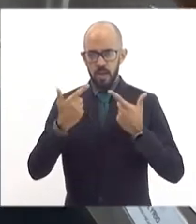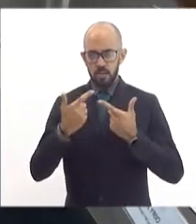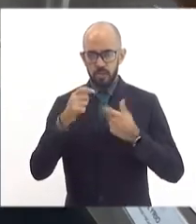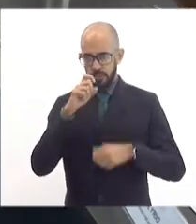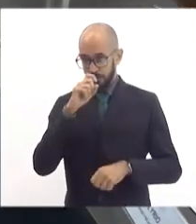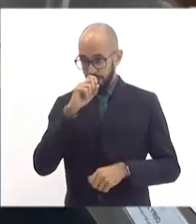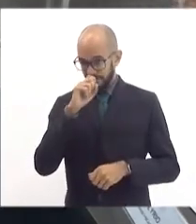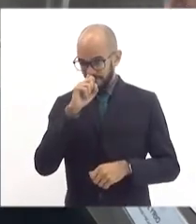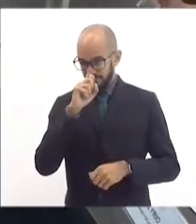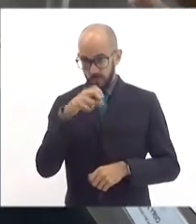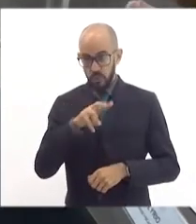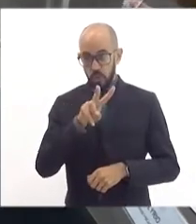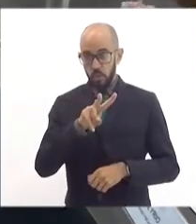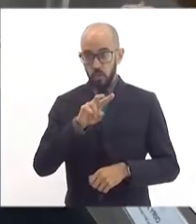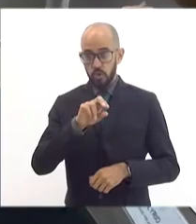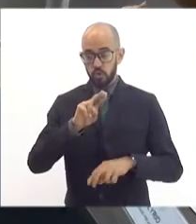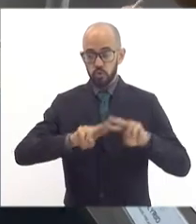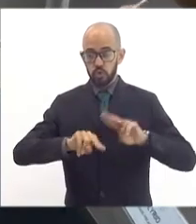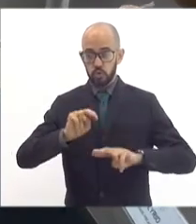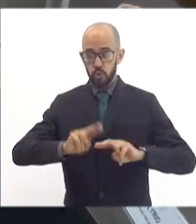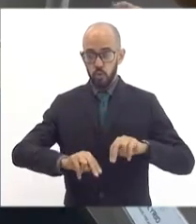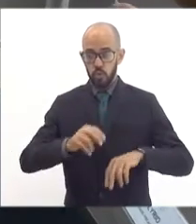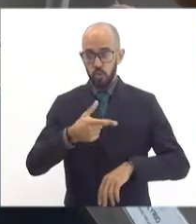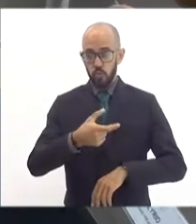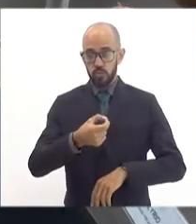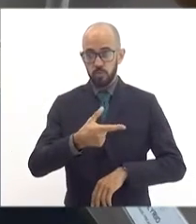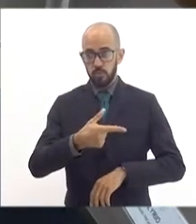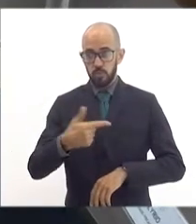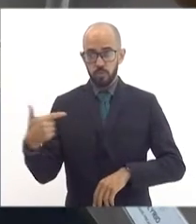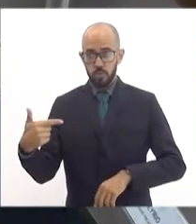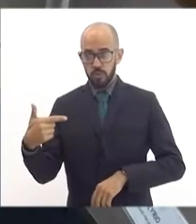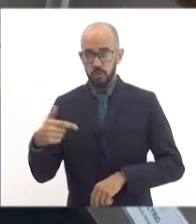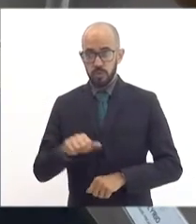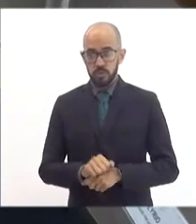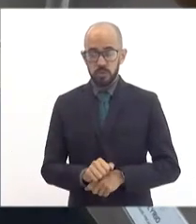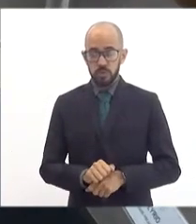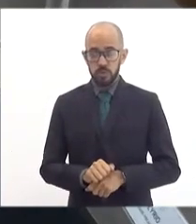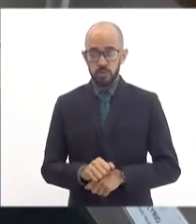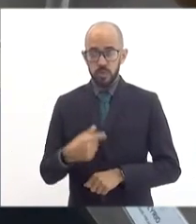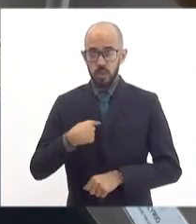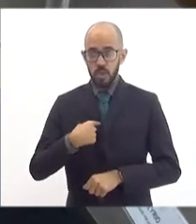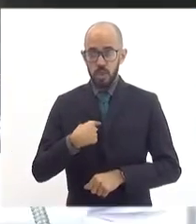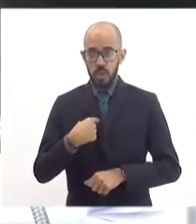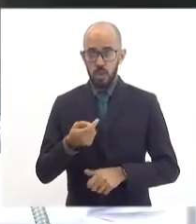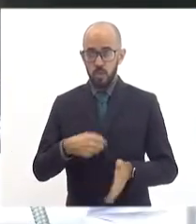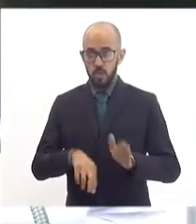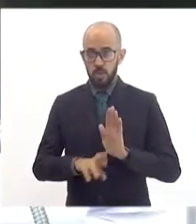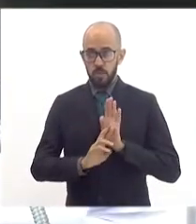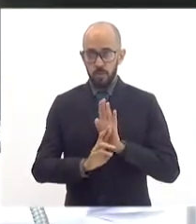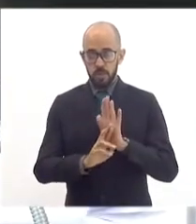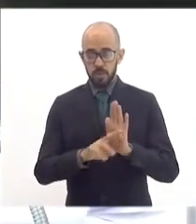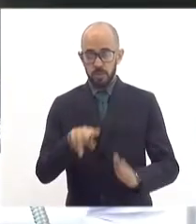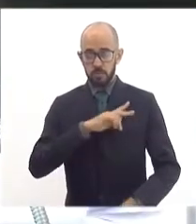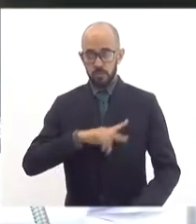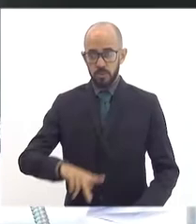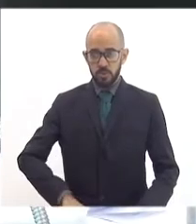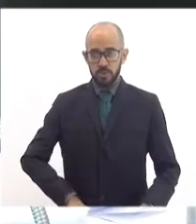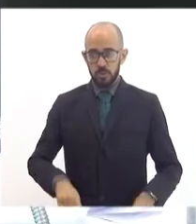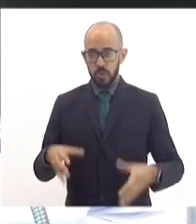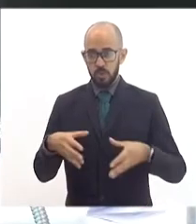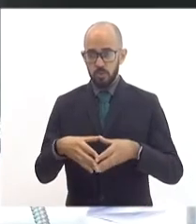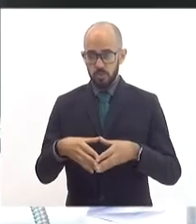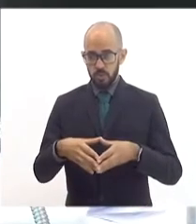2 de julho de 22, na condição de presidente da Comissão de